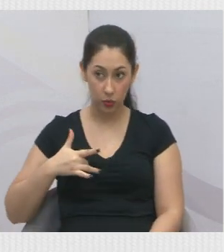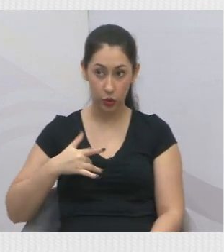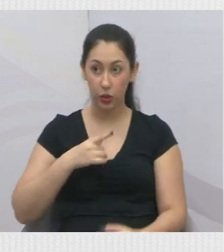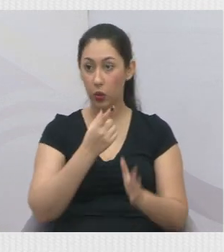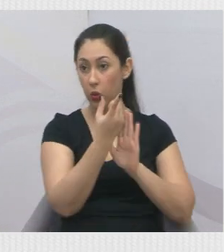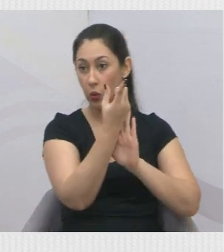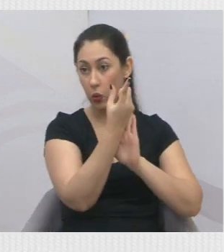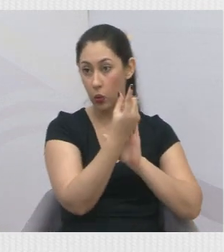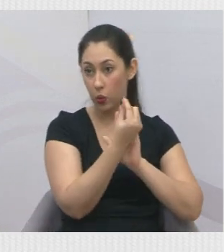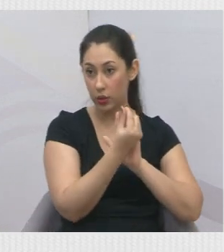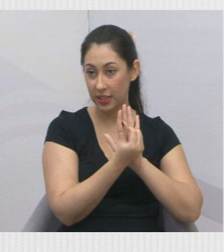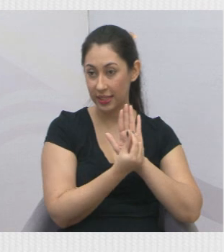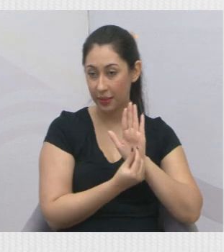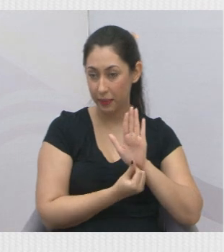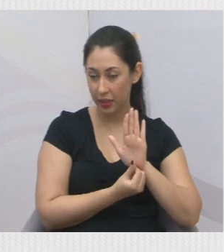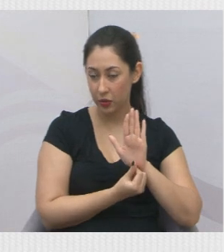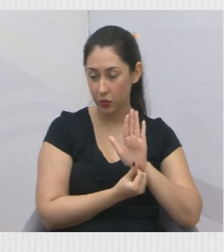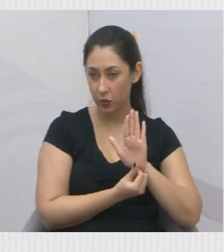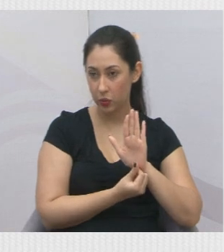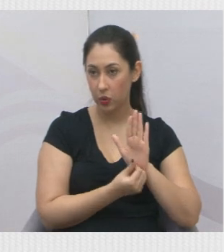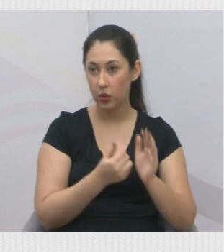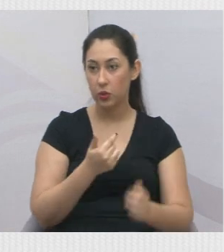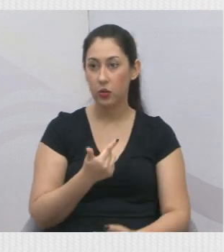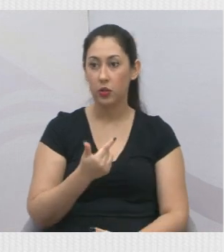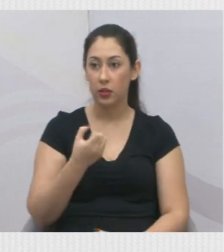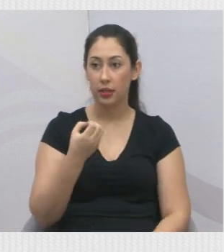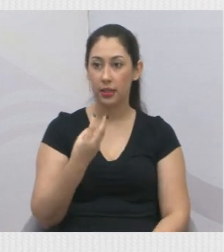Meta orçamentária anual prevista por essa casa,